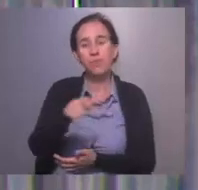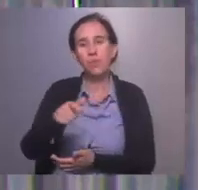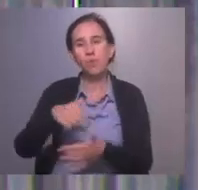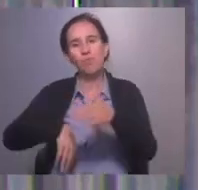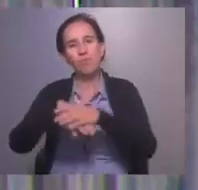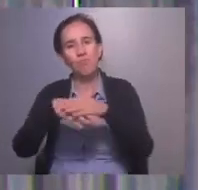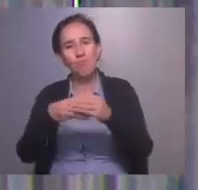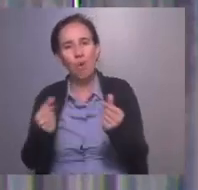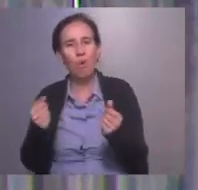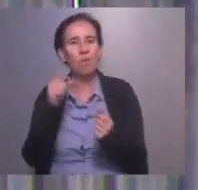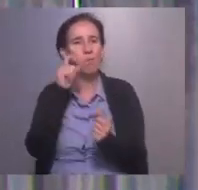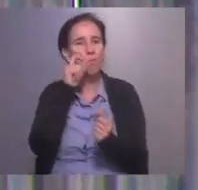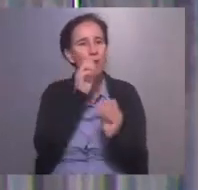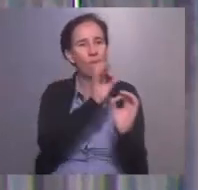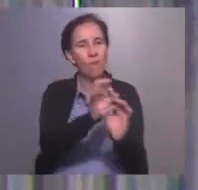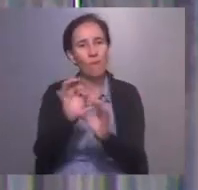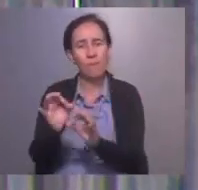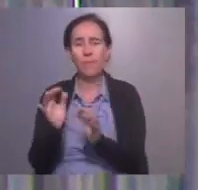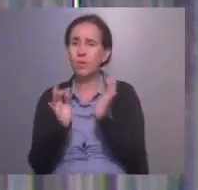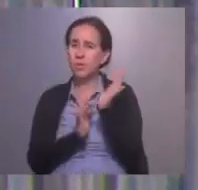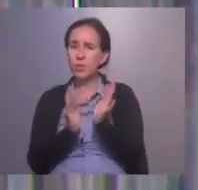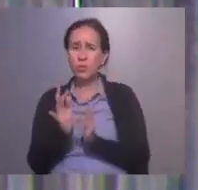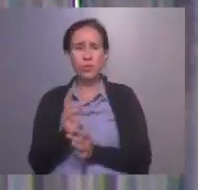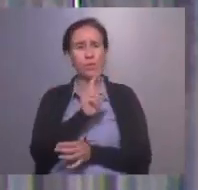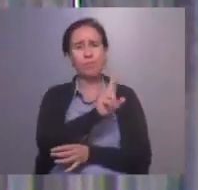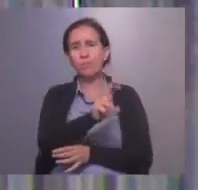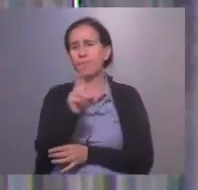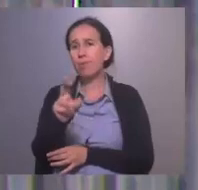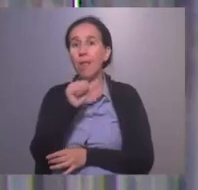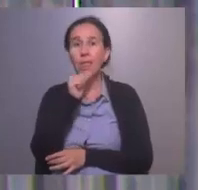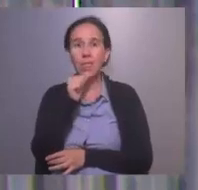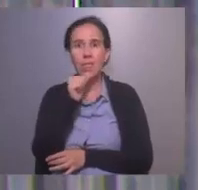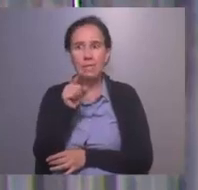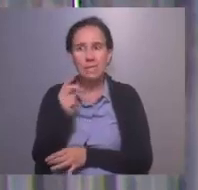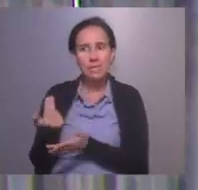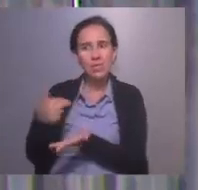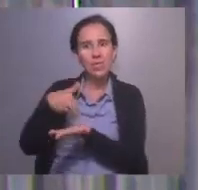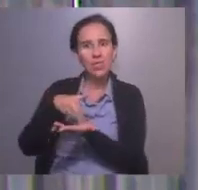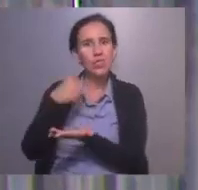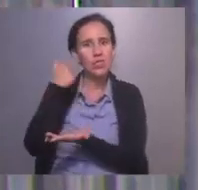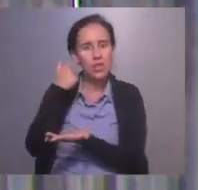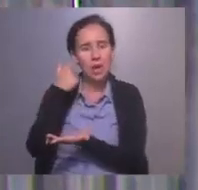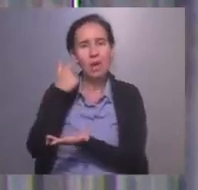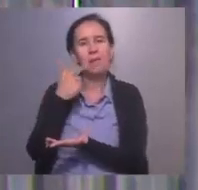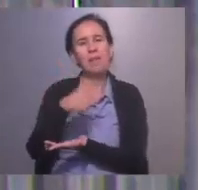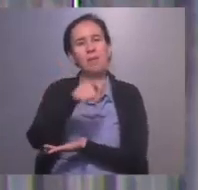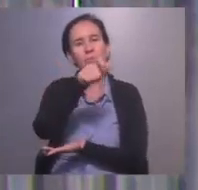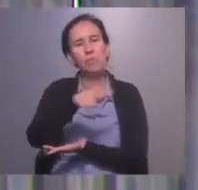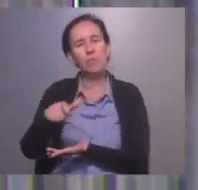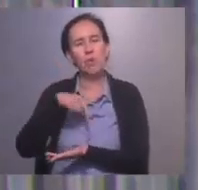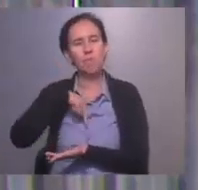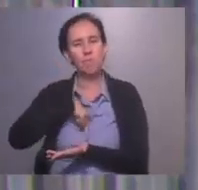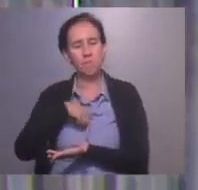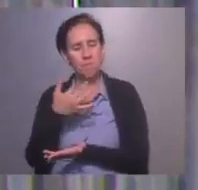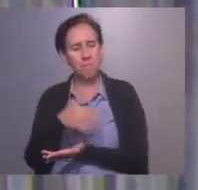todos. Onde quer que Jesus andasse, com a sua presença, libertava as pessoas do espírito do